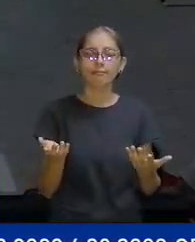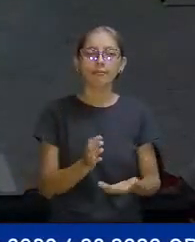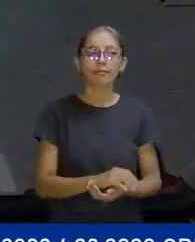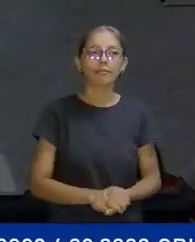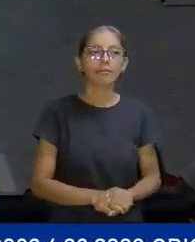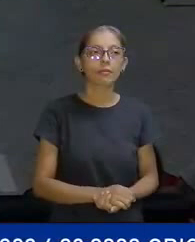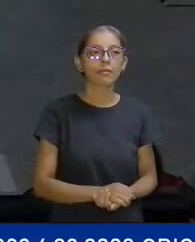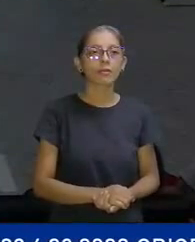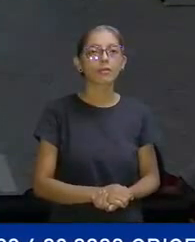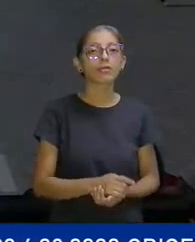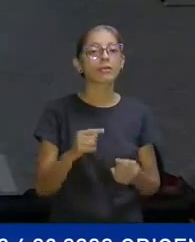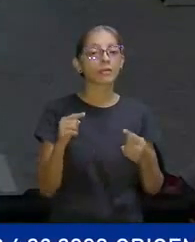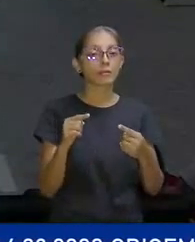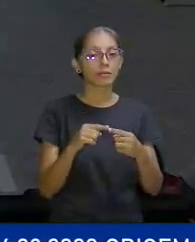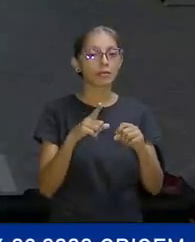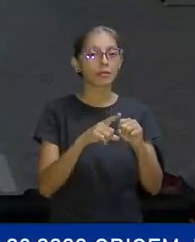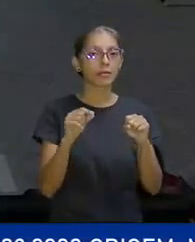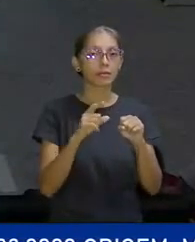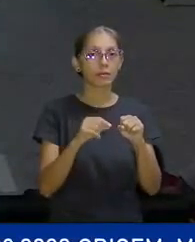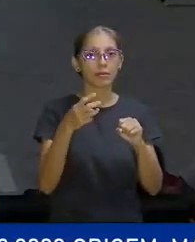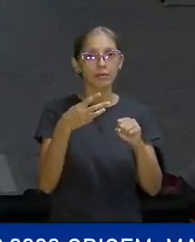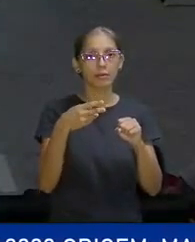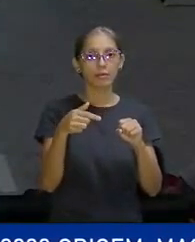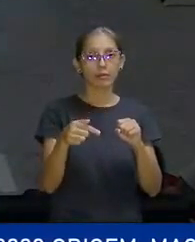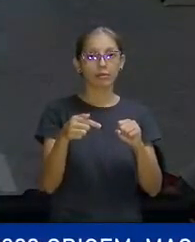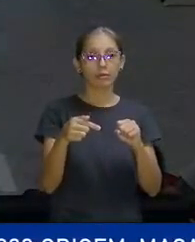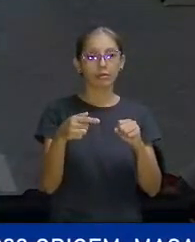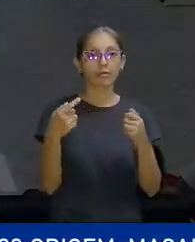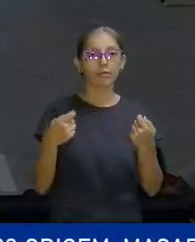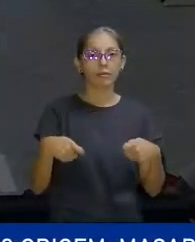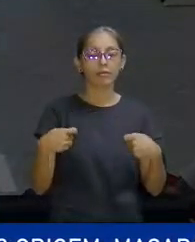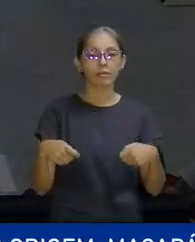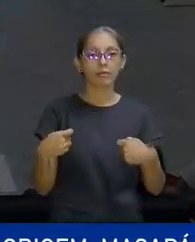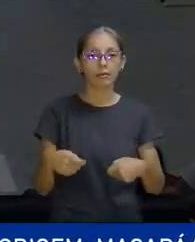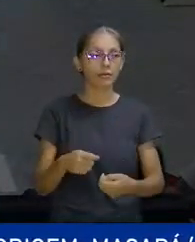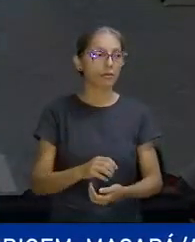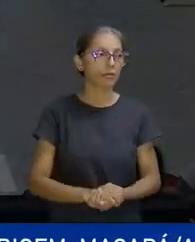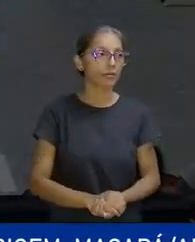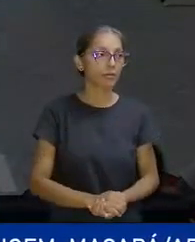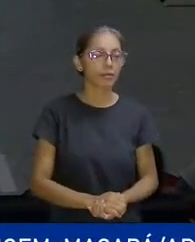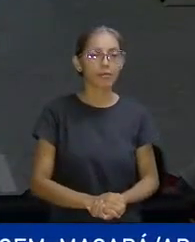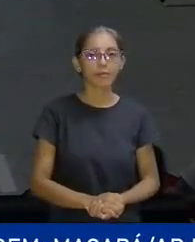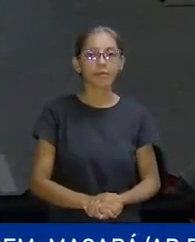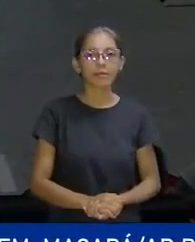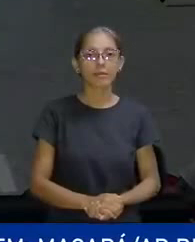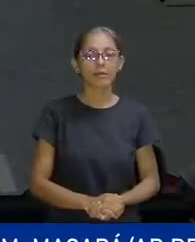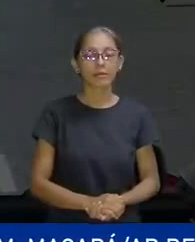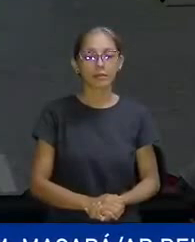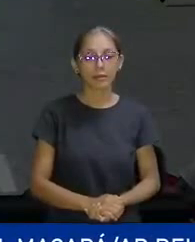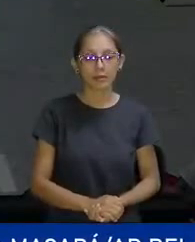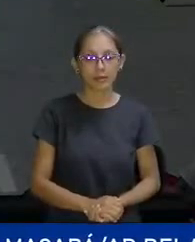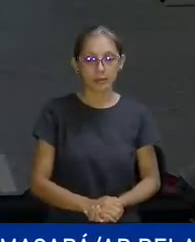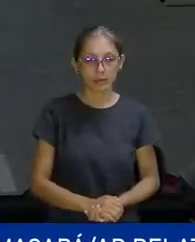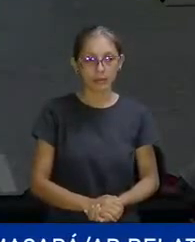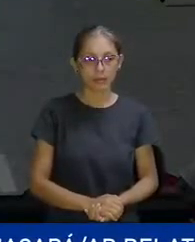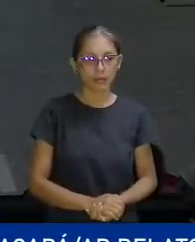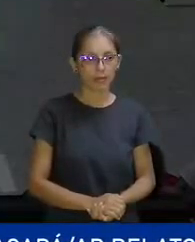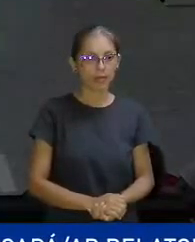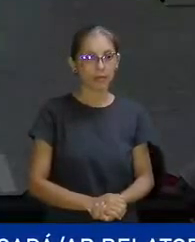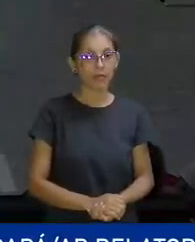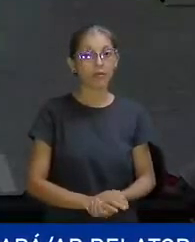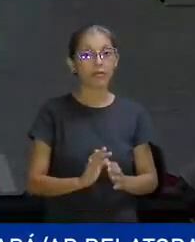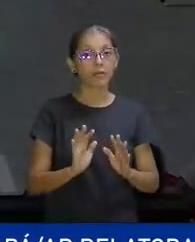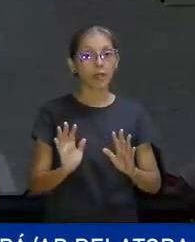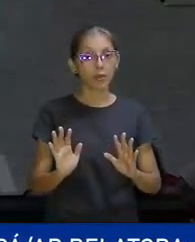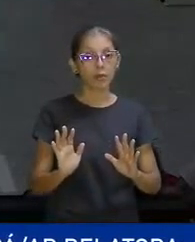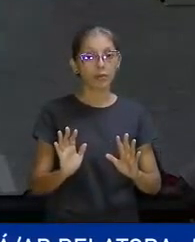artigo 37, e foi, tá, com essa determinação, tá, que o processo voltou do TSE. Então, senhor